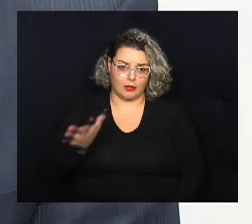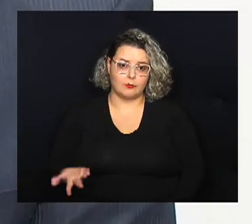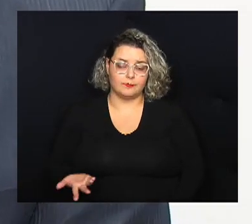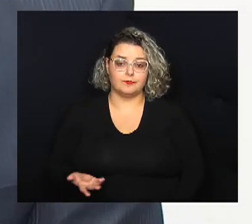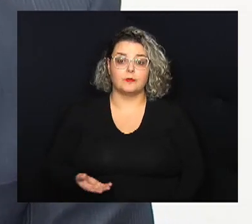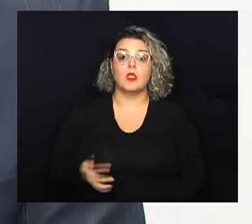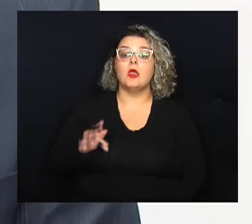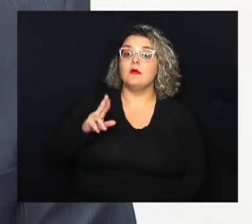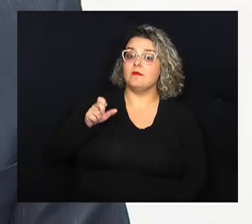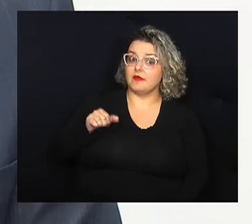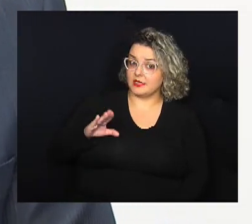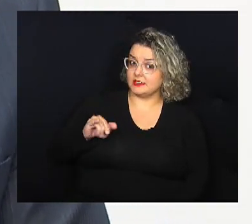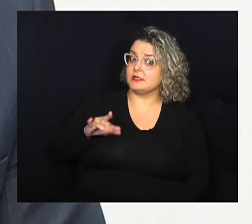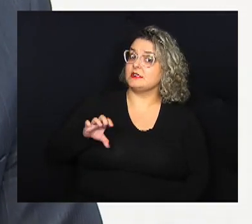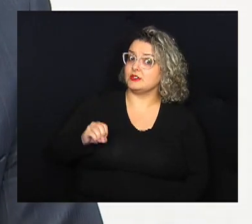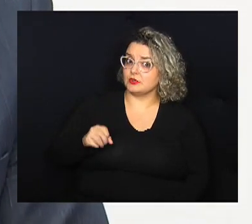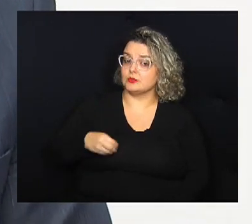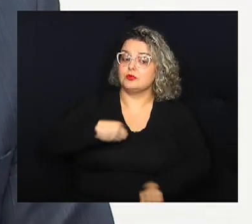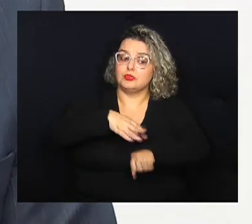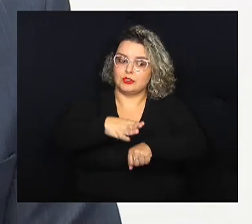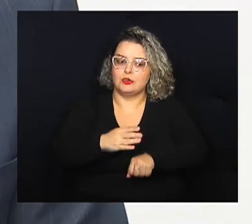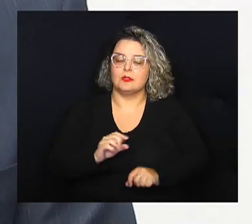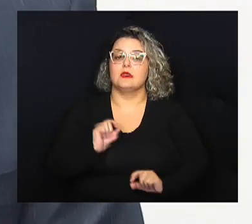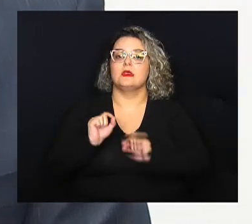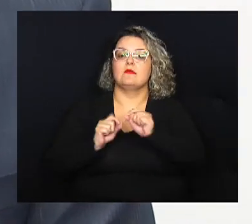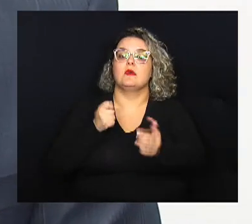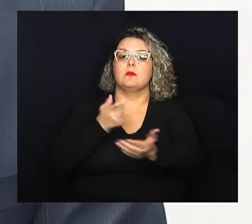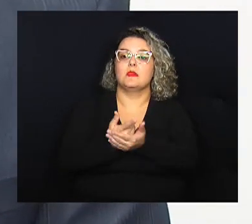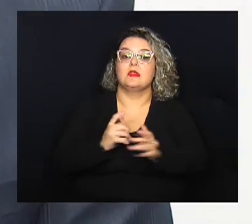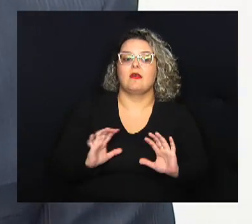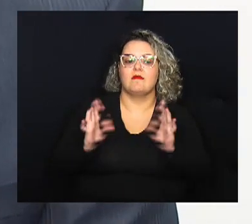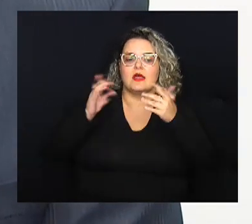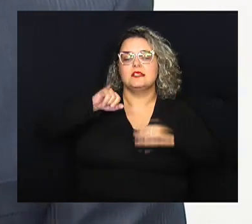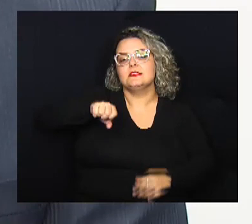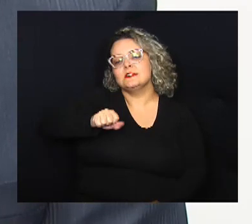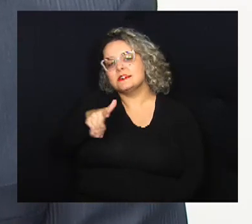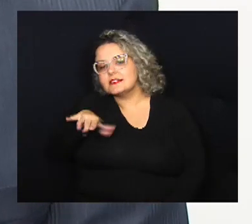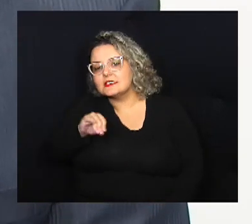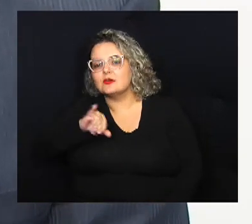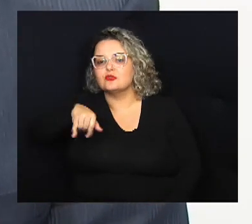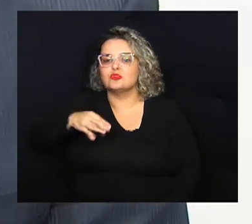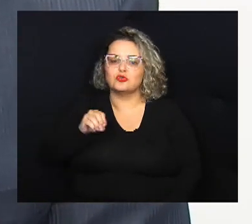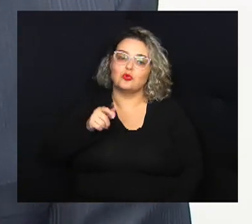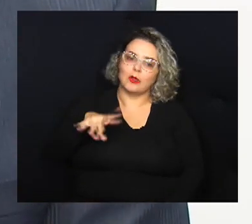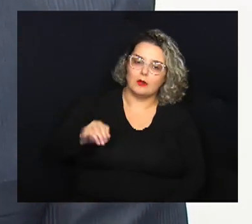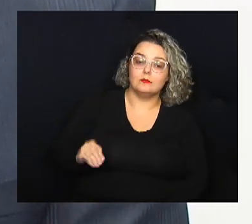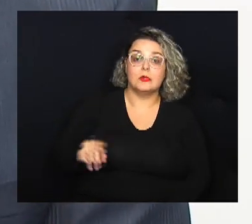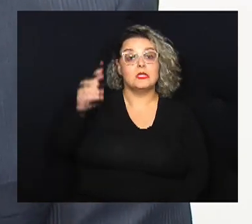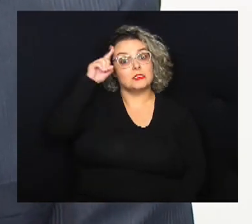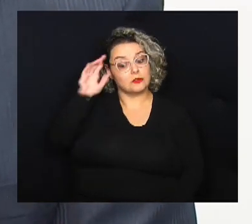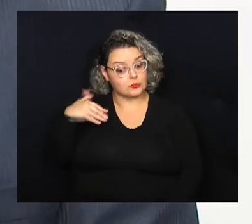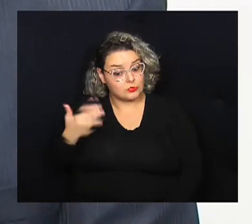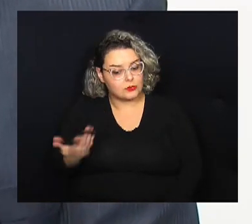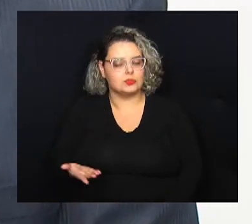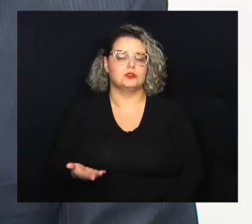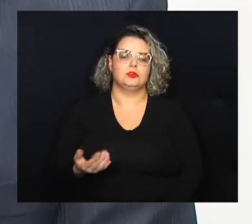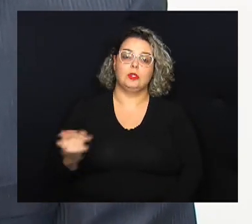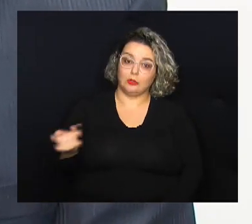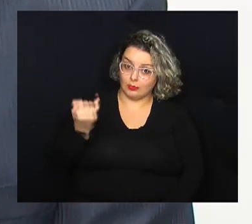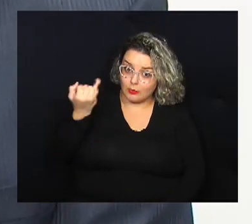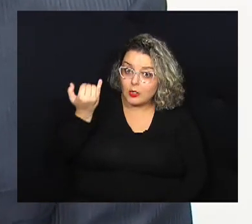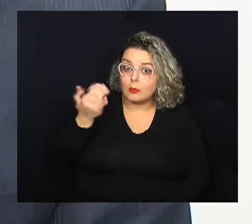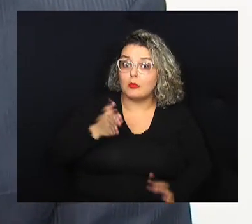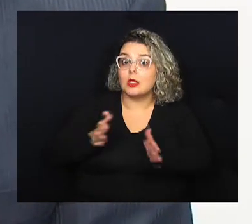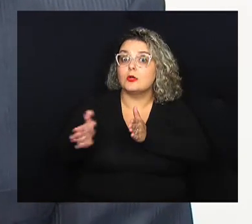compras no ritmo da festa de São João. São dicas importantes, são dicas do dia a dia, mas muitas vezes no momento